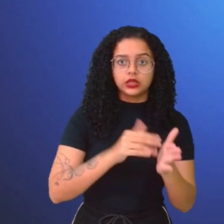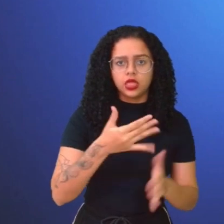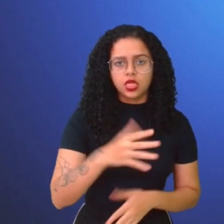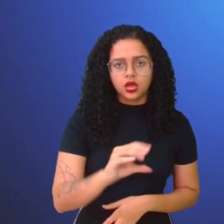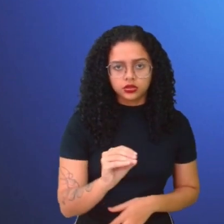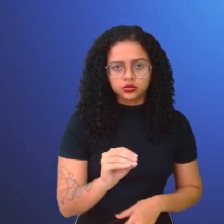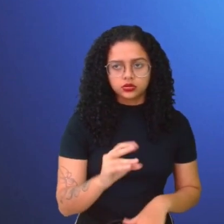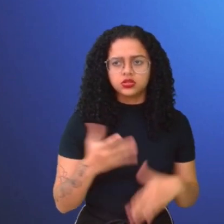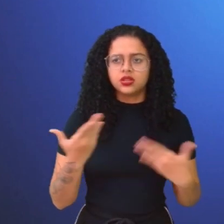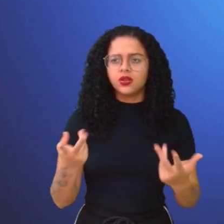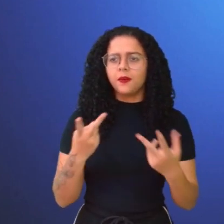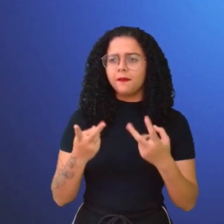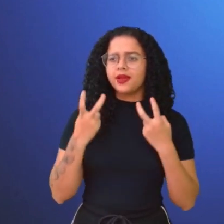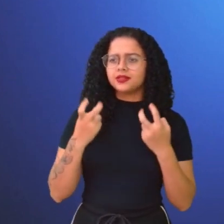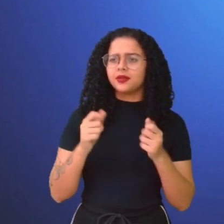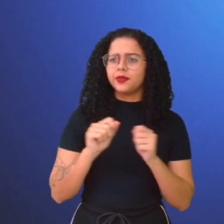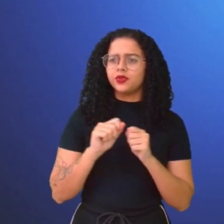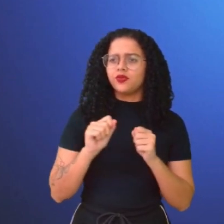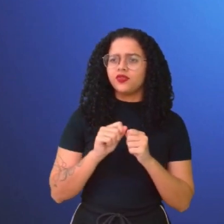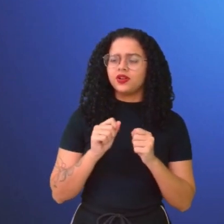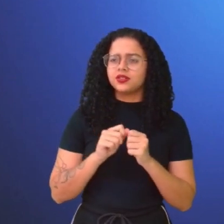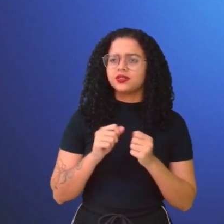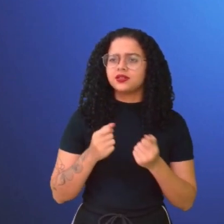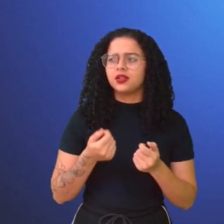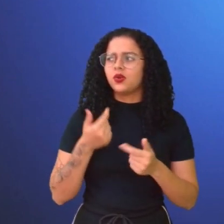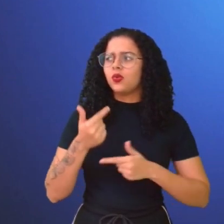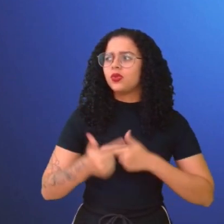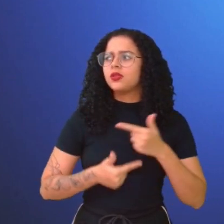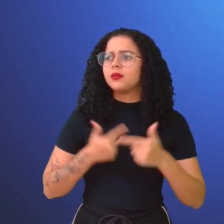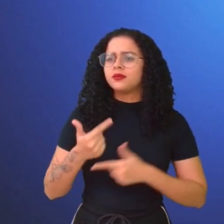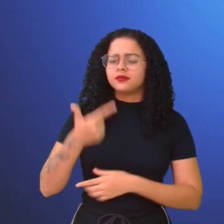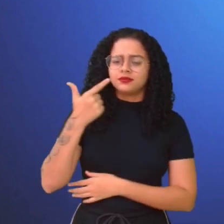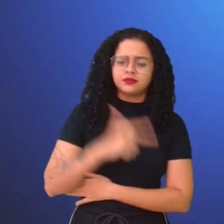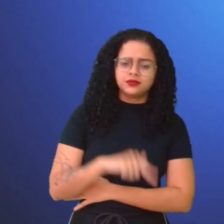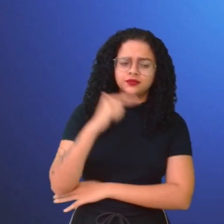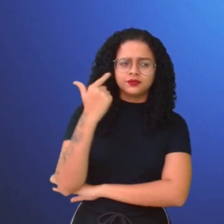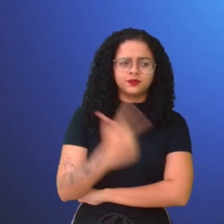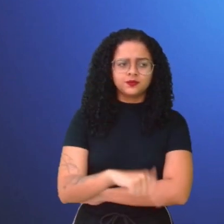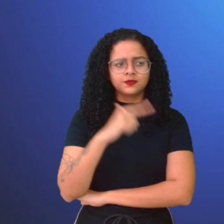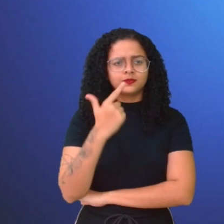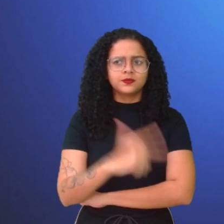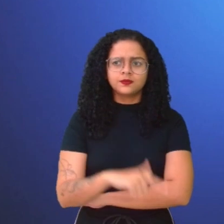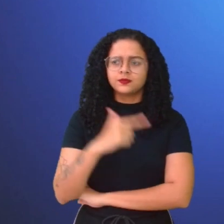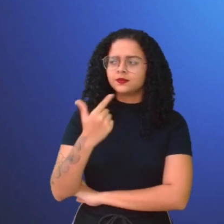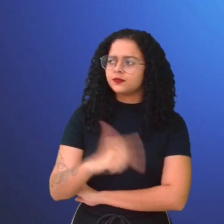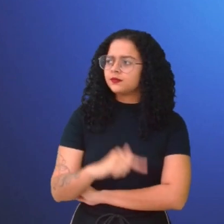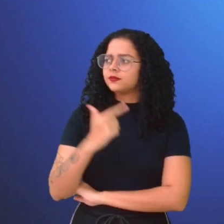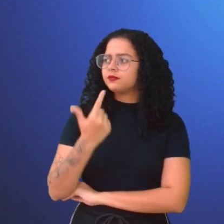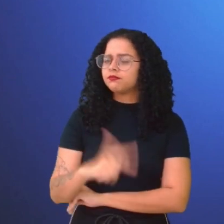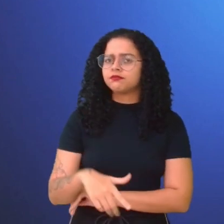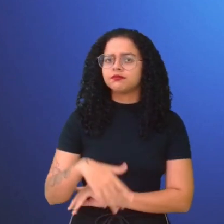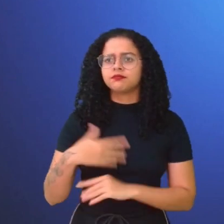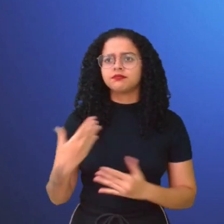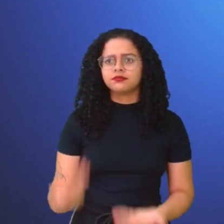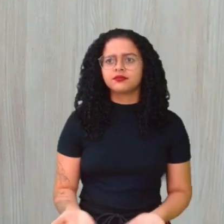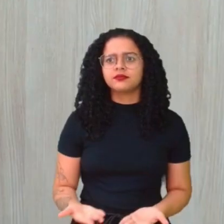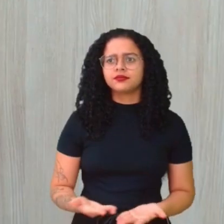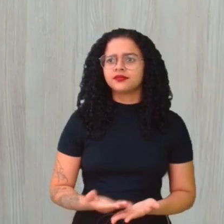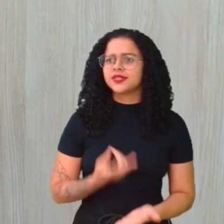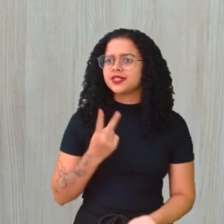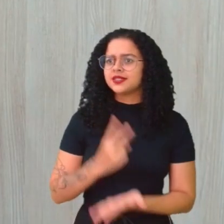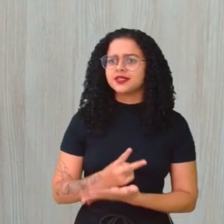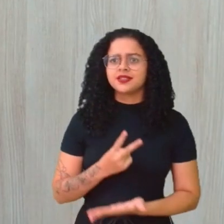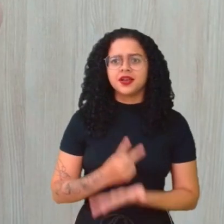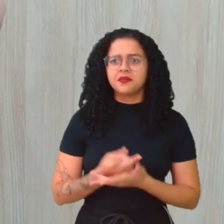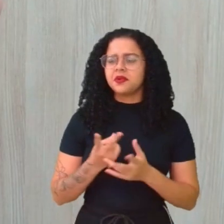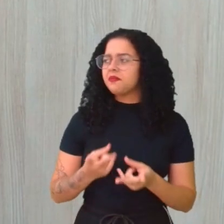Então, percebe que eu estou fazendo um trabalho repetitivo aí? Sim, então, com certeza. Desde sempre